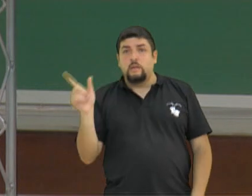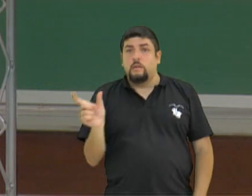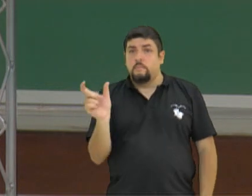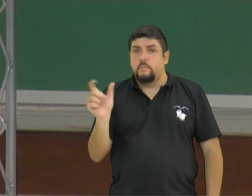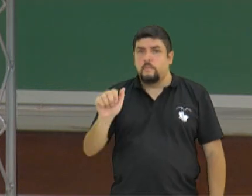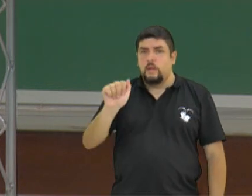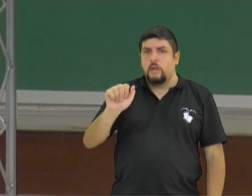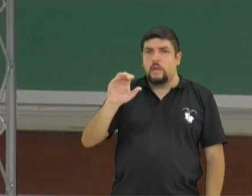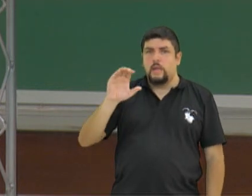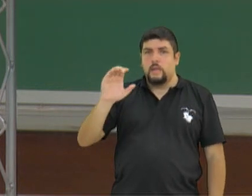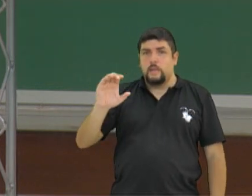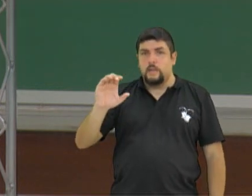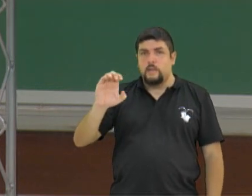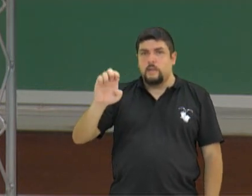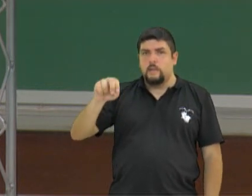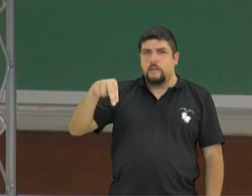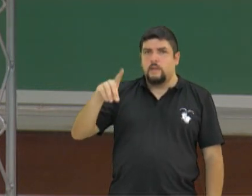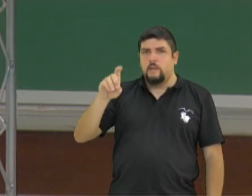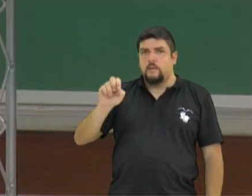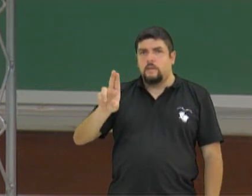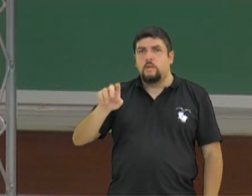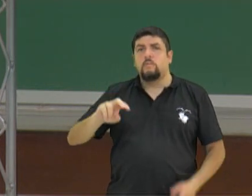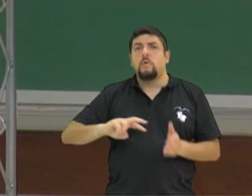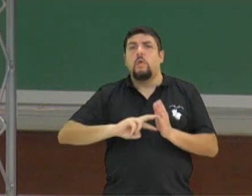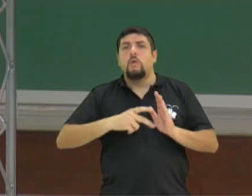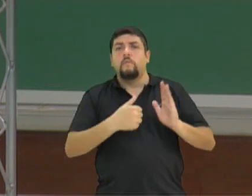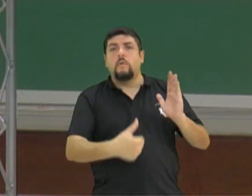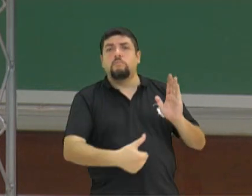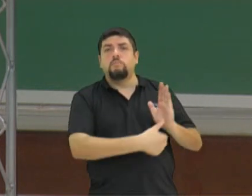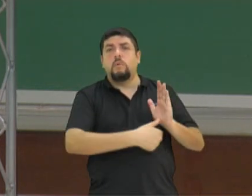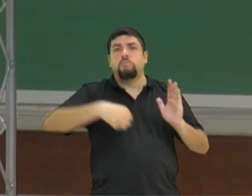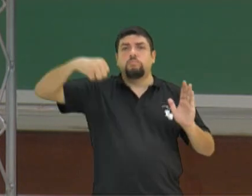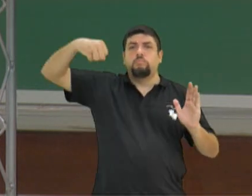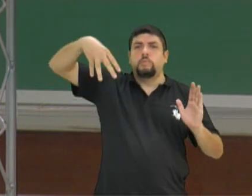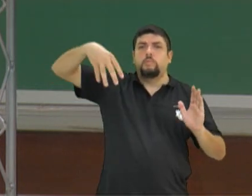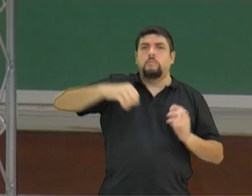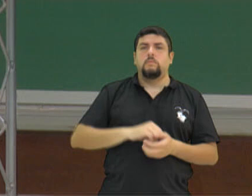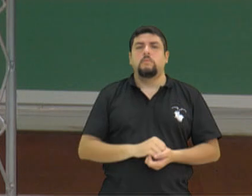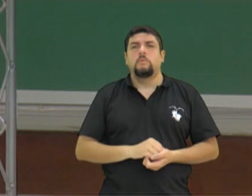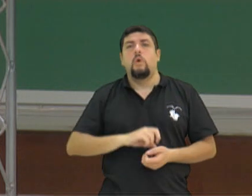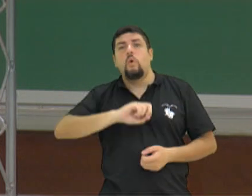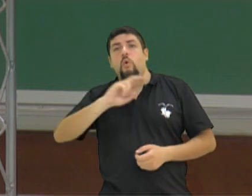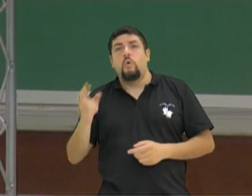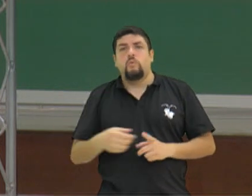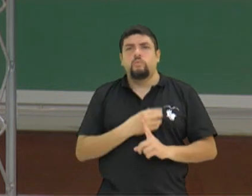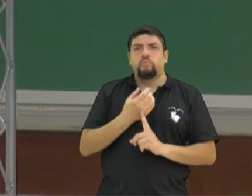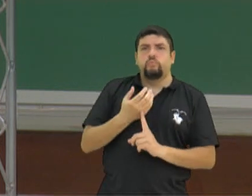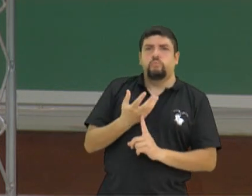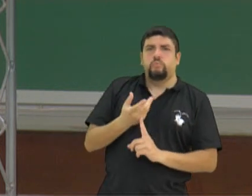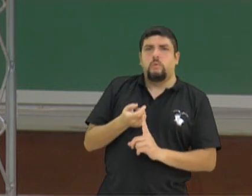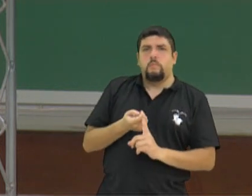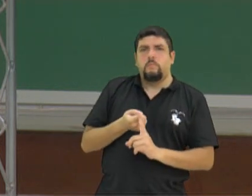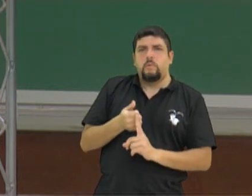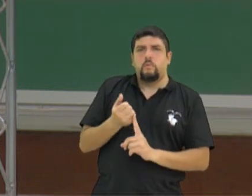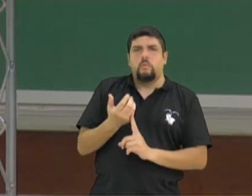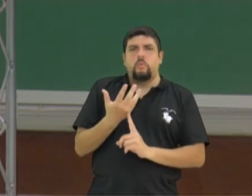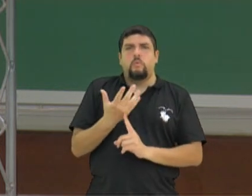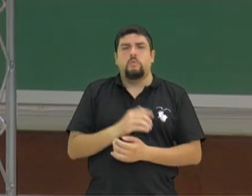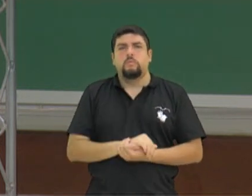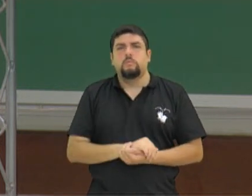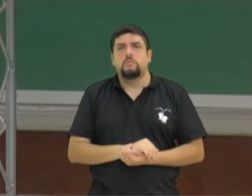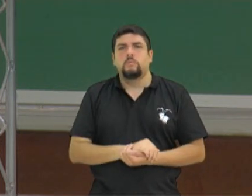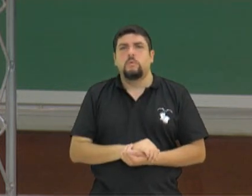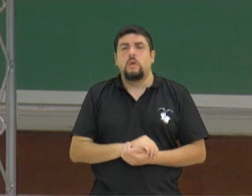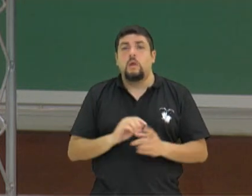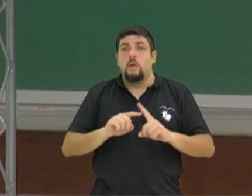C, significaria acender no sentido de acender a lâmpada, acender a vela, aí só com C. Né? Mas acender